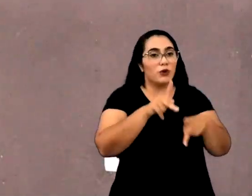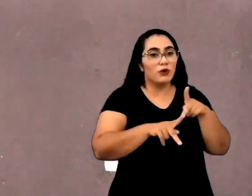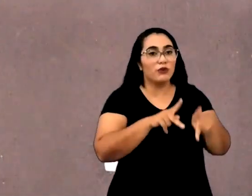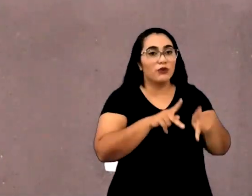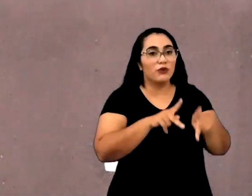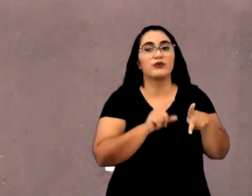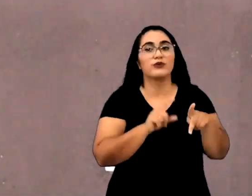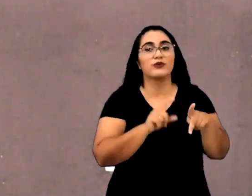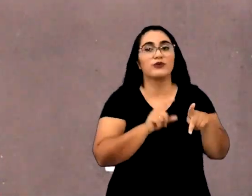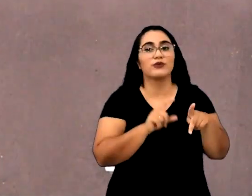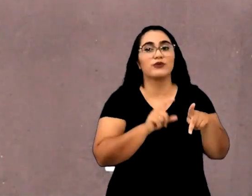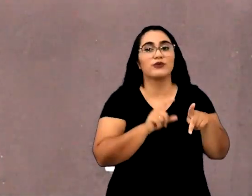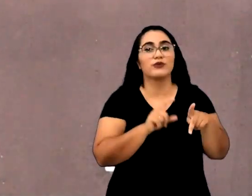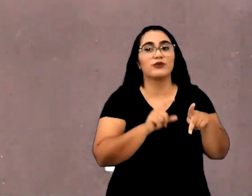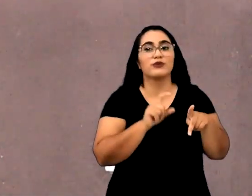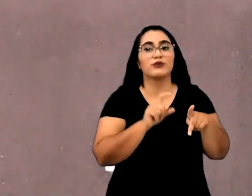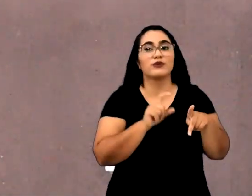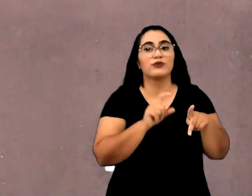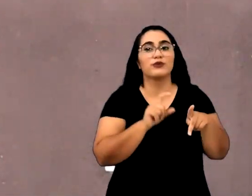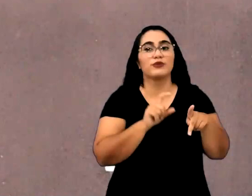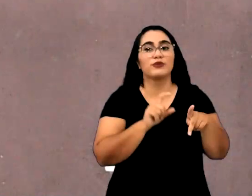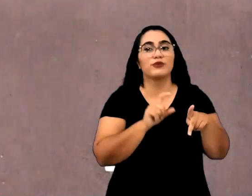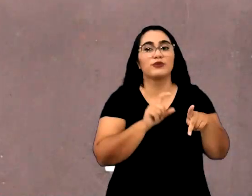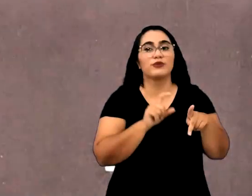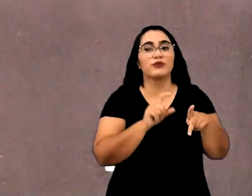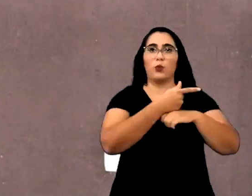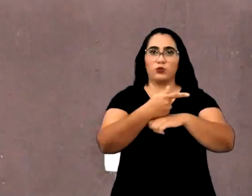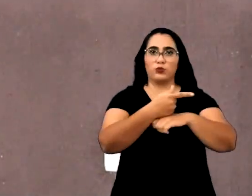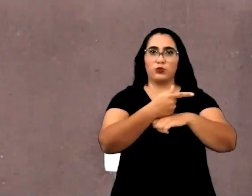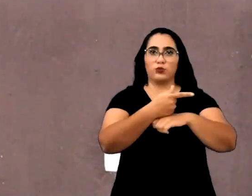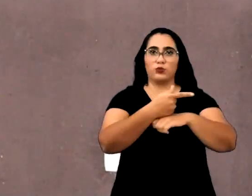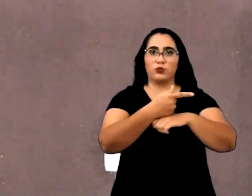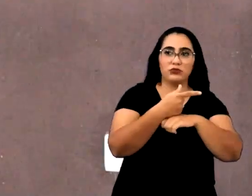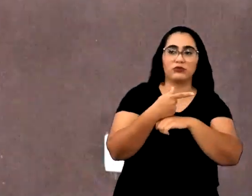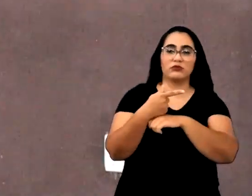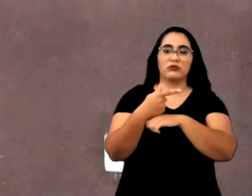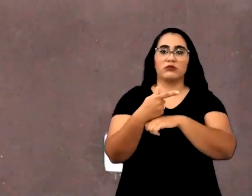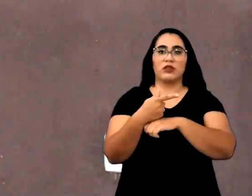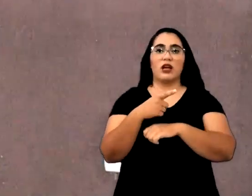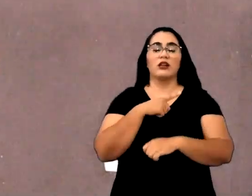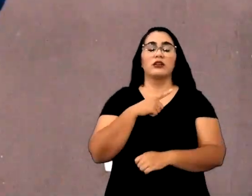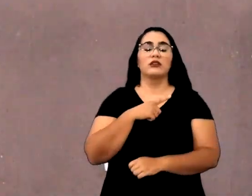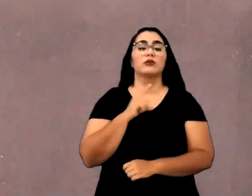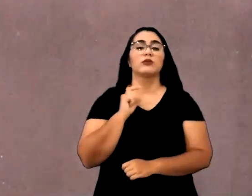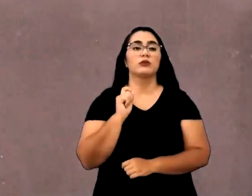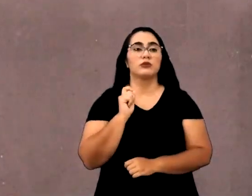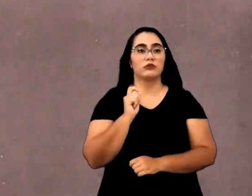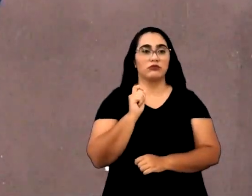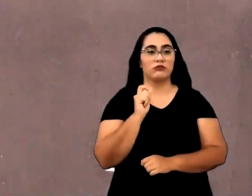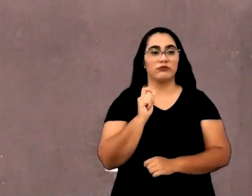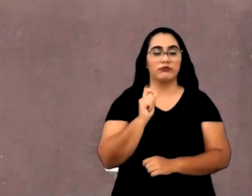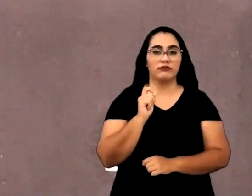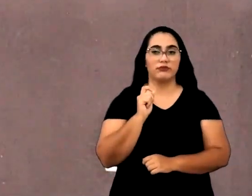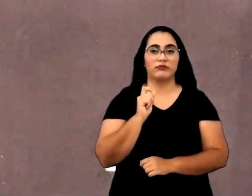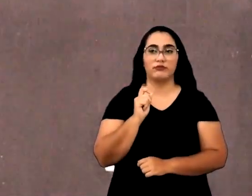se chama pelo meu nome, aí agora vai ter mais uma condição,